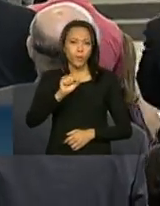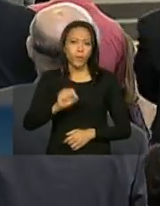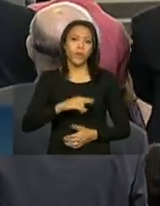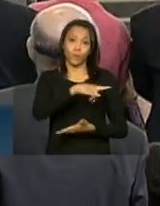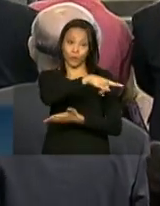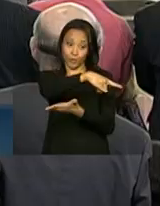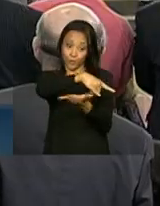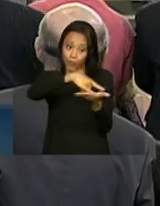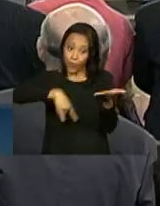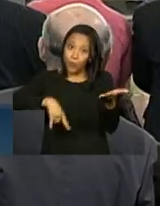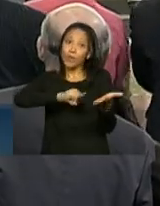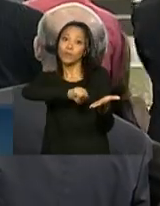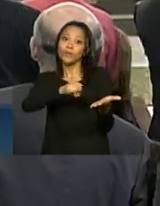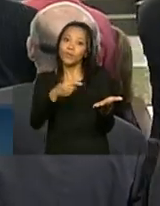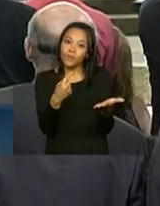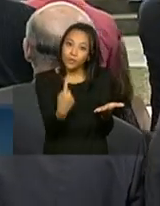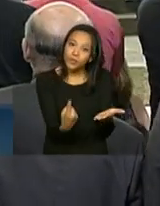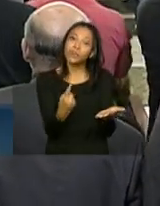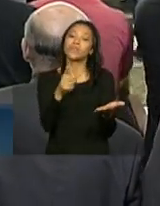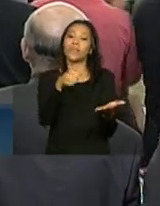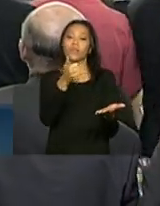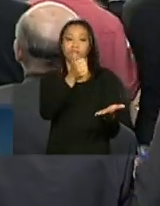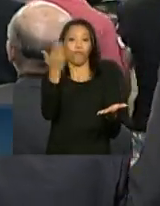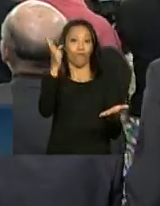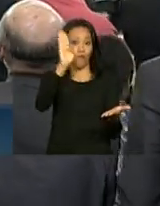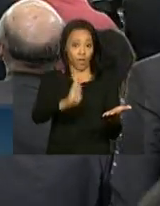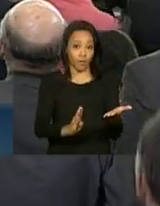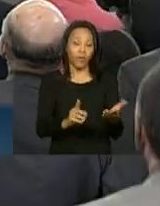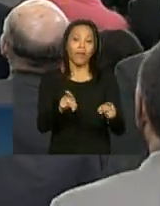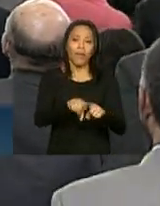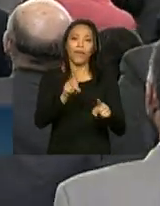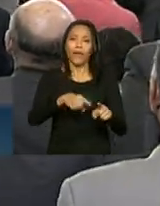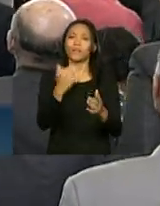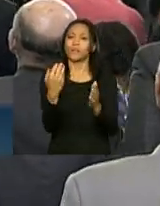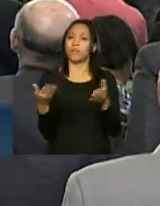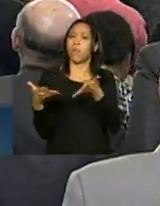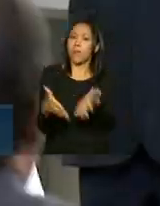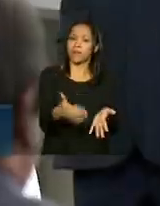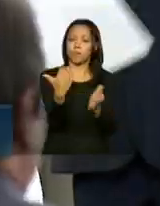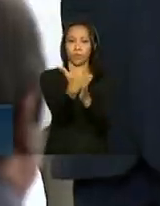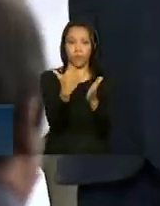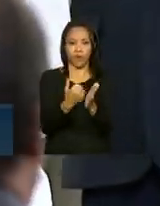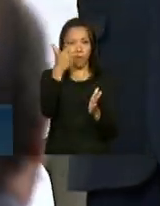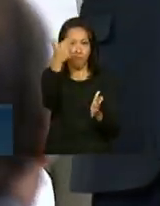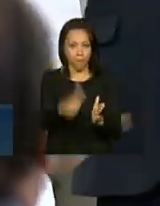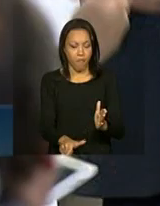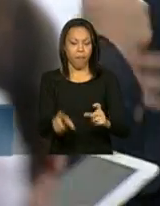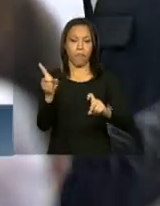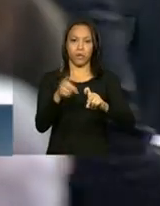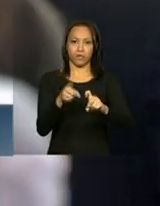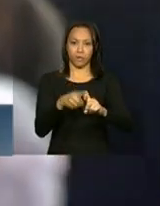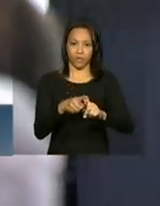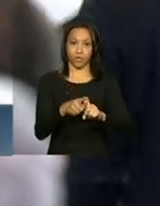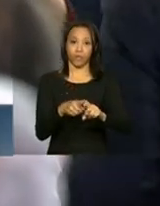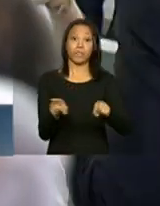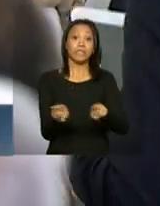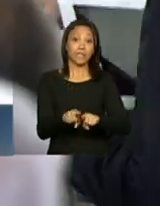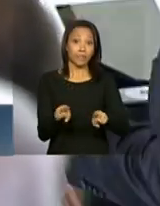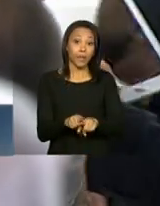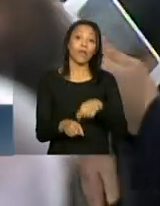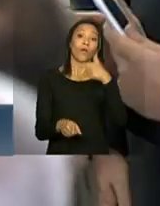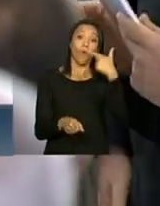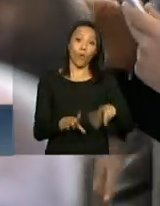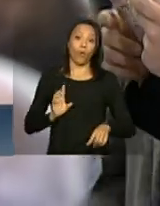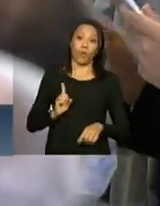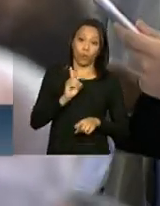de registro único de médico intercambista no projeto Mais Médicos para o Brasil e das mãos do ministro